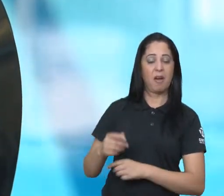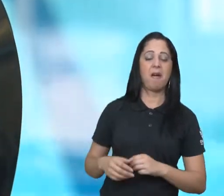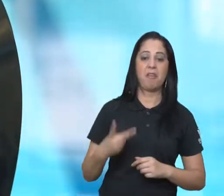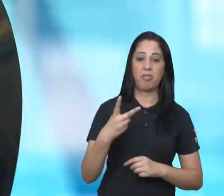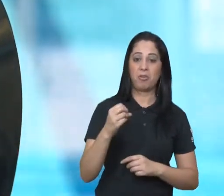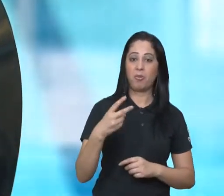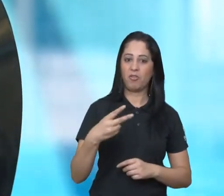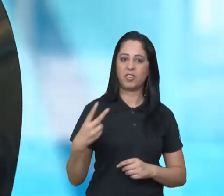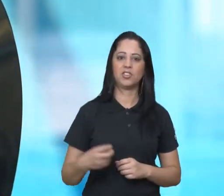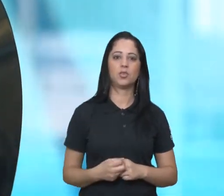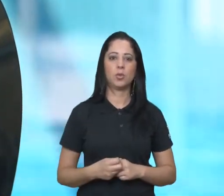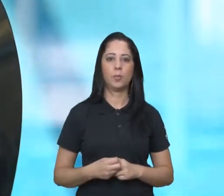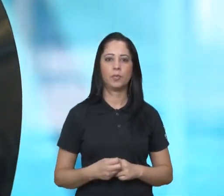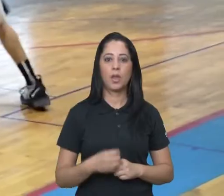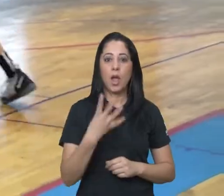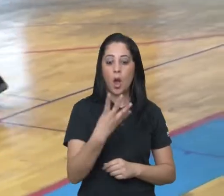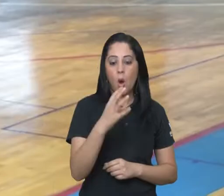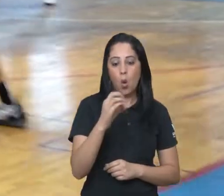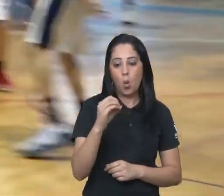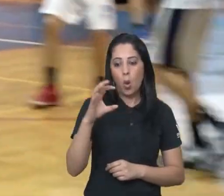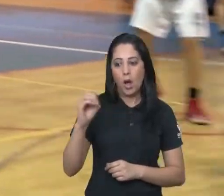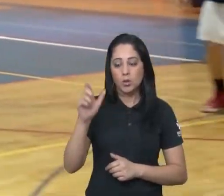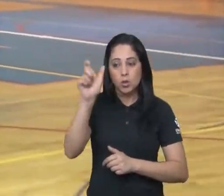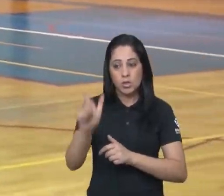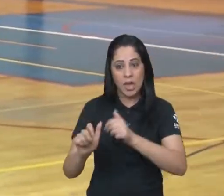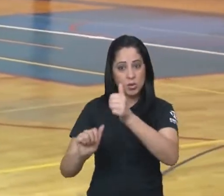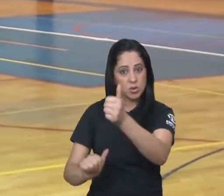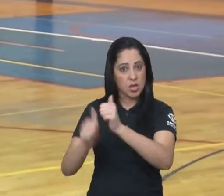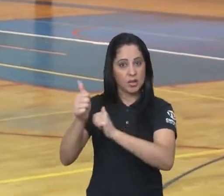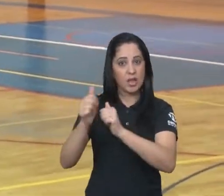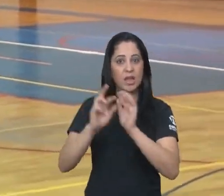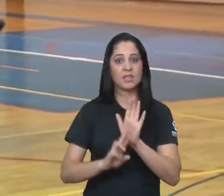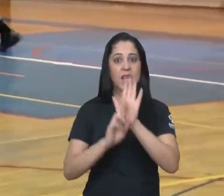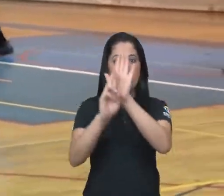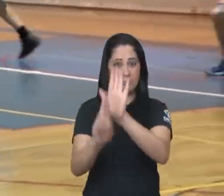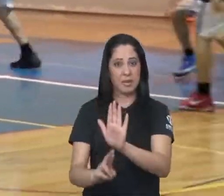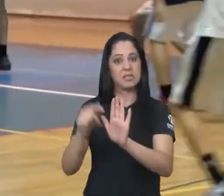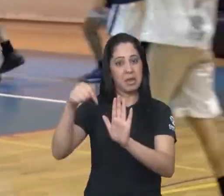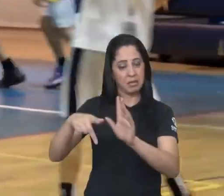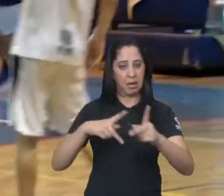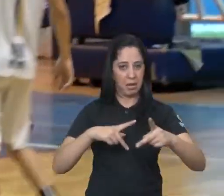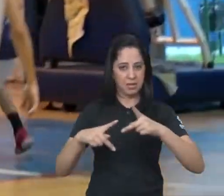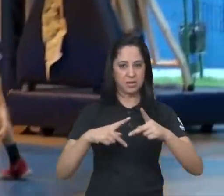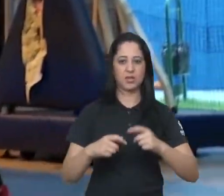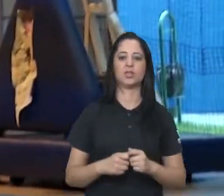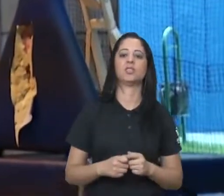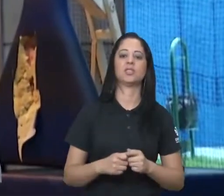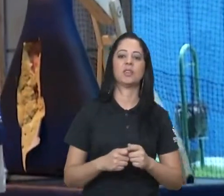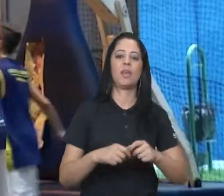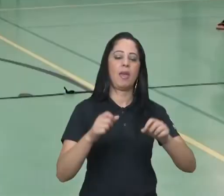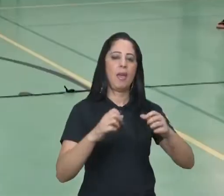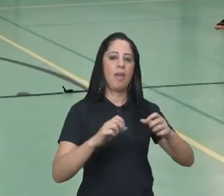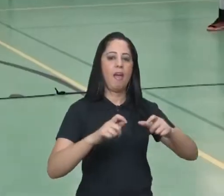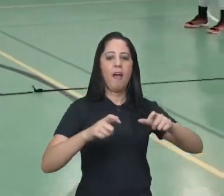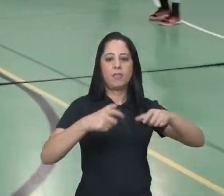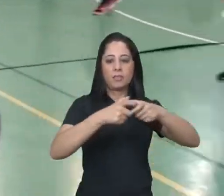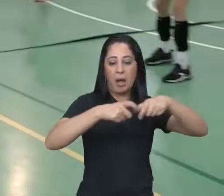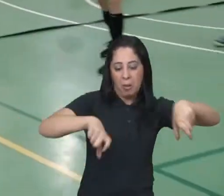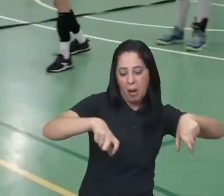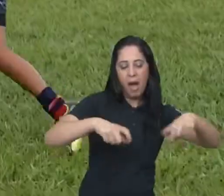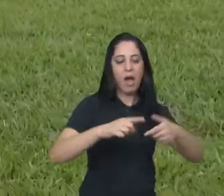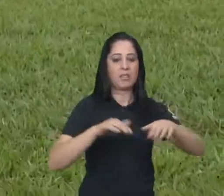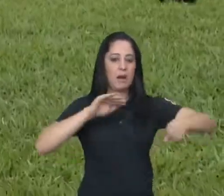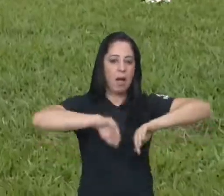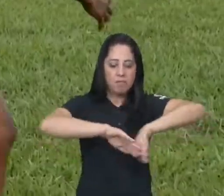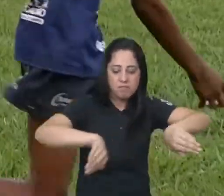competição em 2022. Mais de 400 atletas representaram a cidade na disputa. Seja na